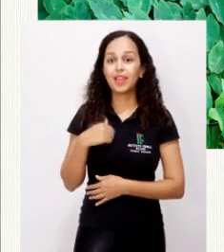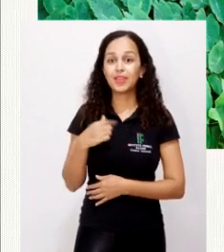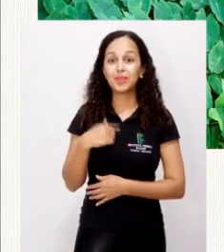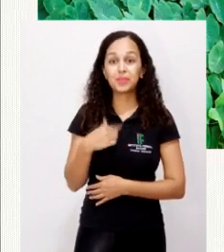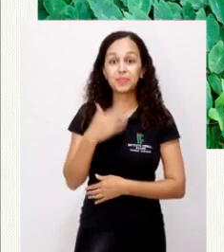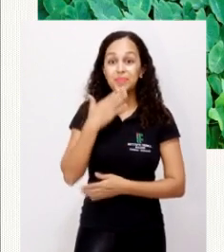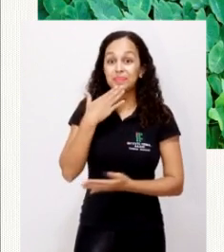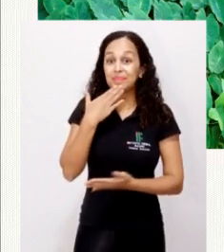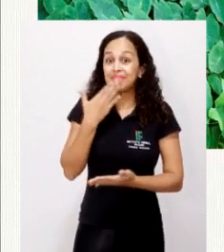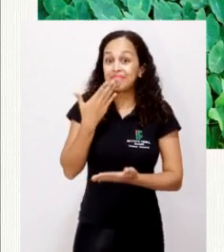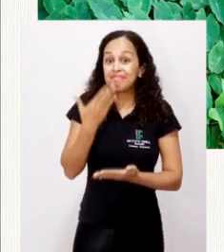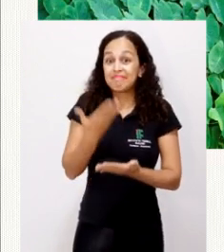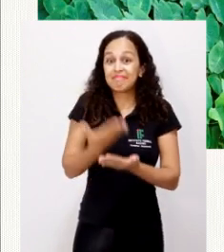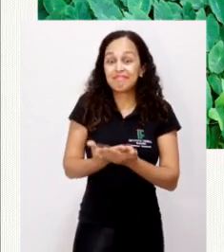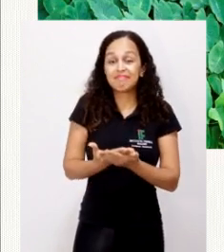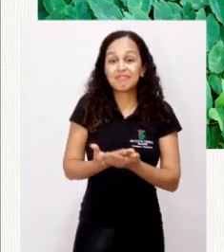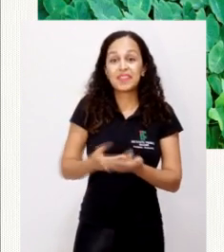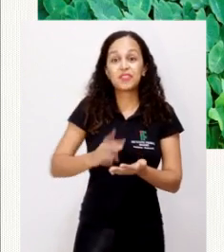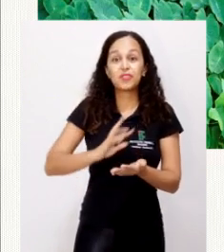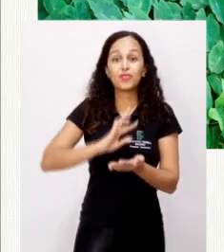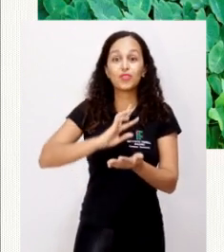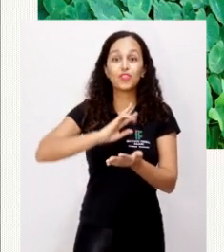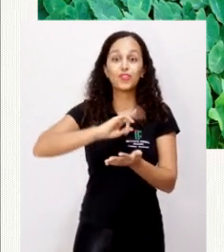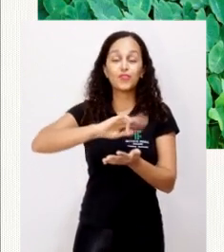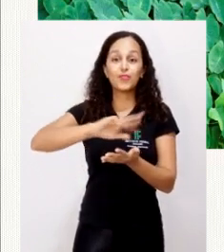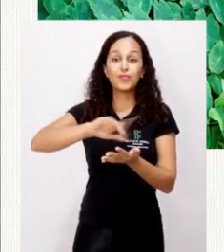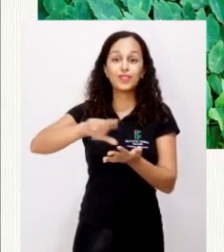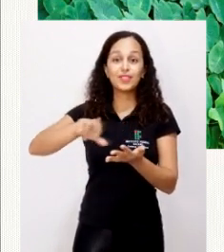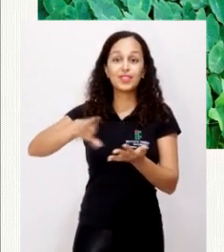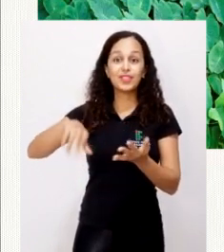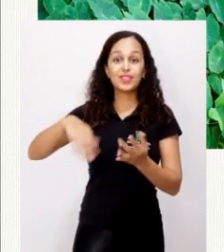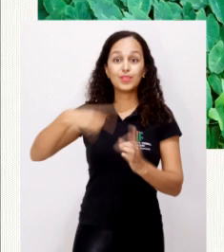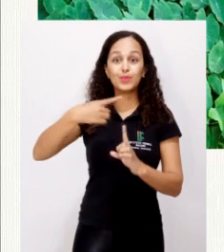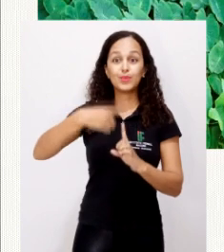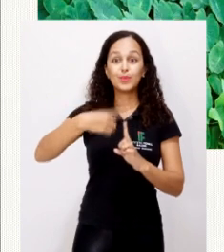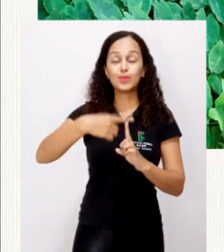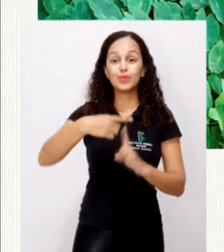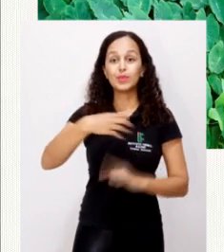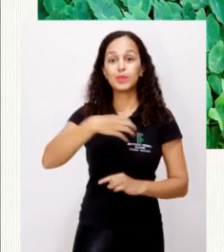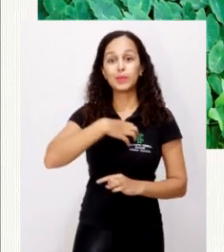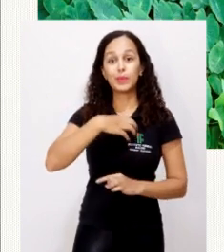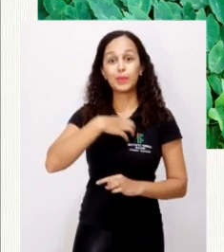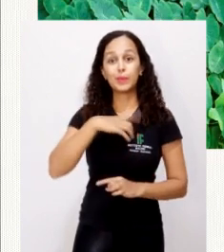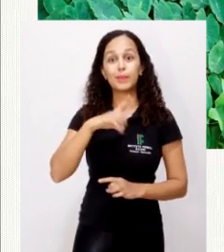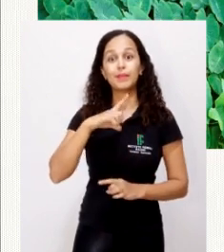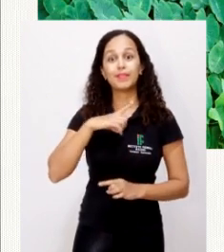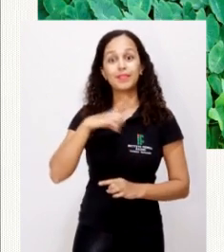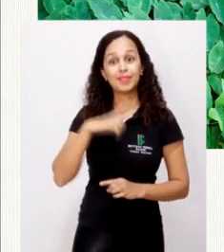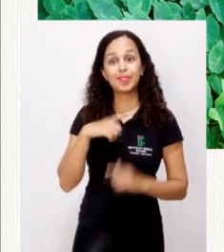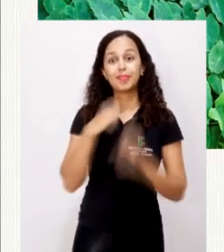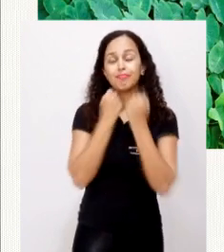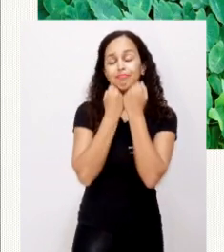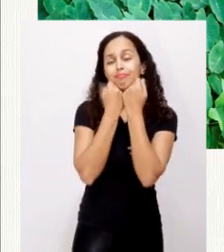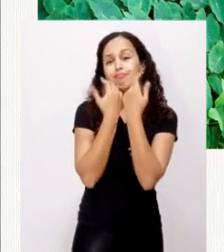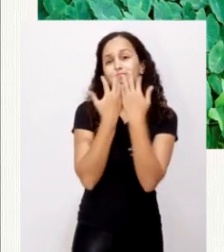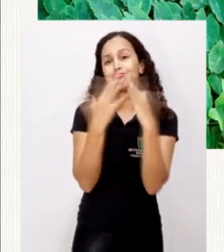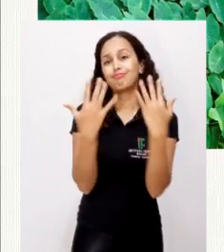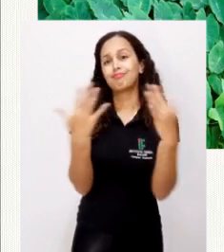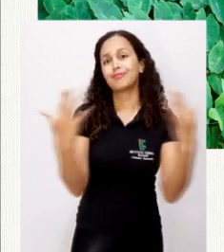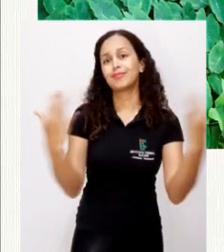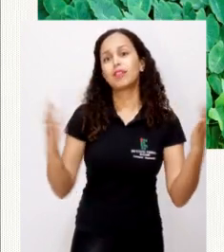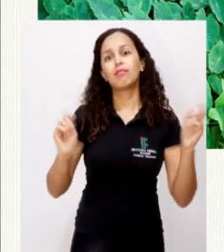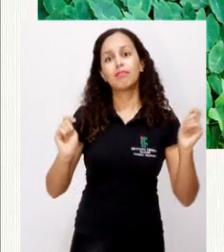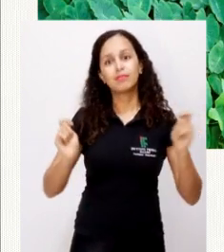novo e que eu estou encantada com essa diversidade de espécies que o estado da Bahia tem quando se trata